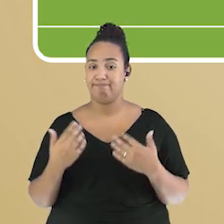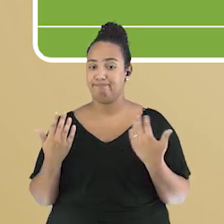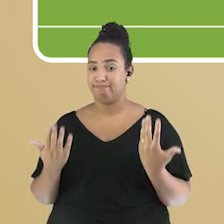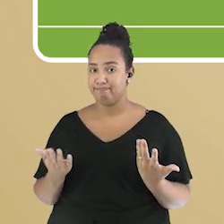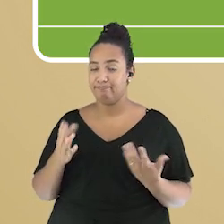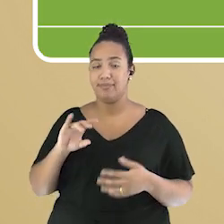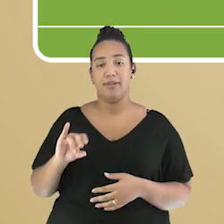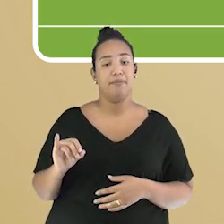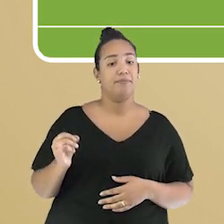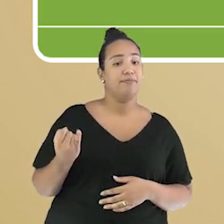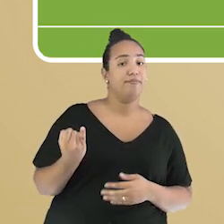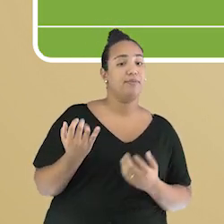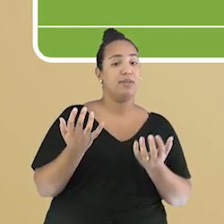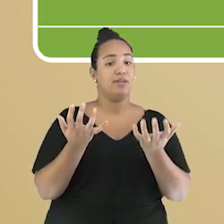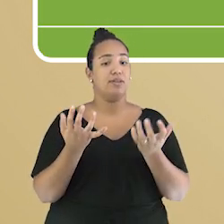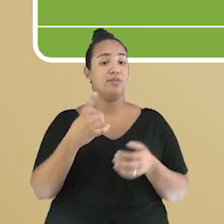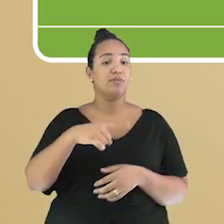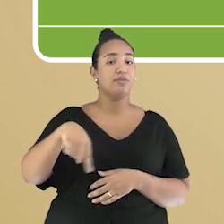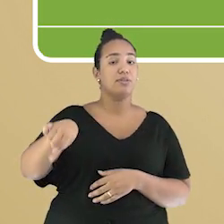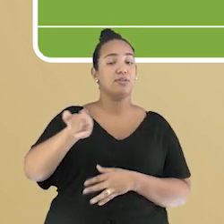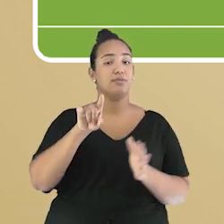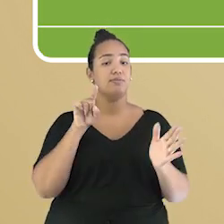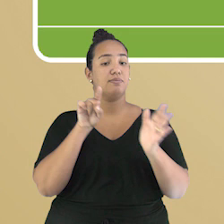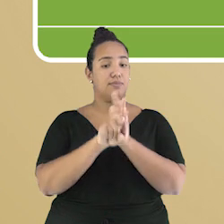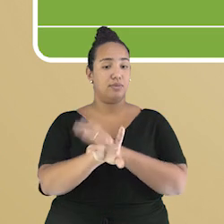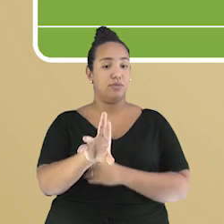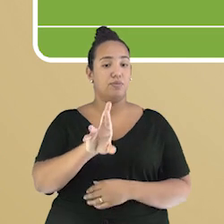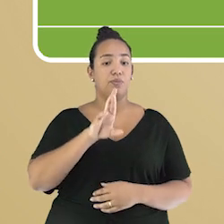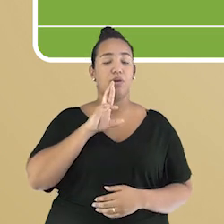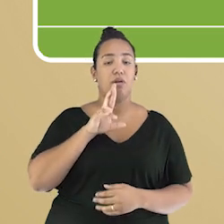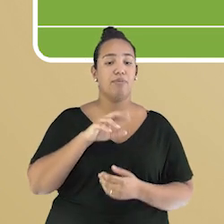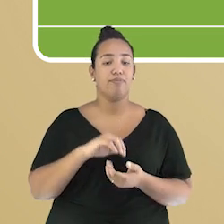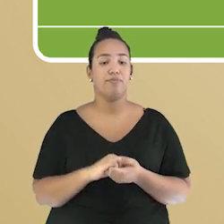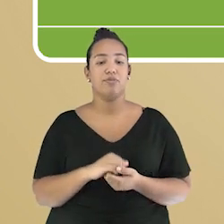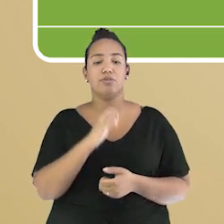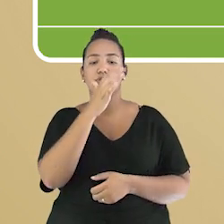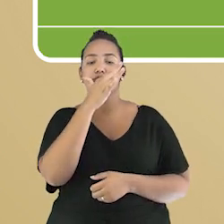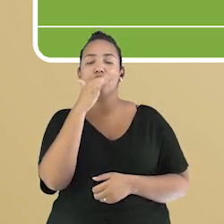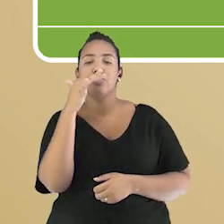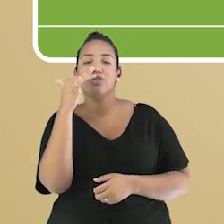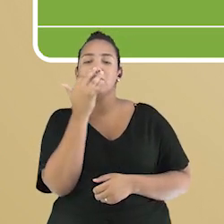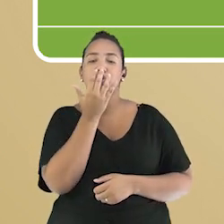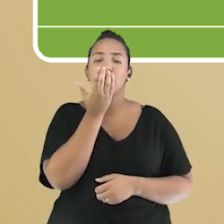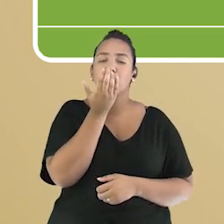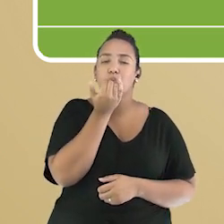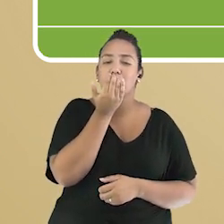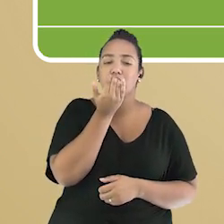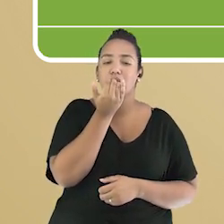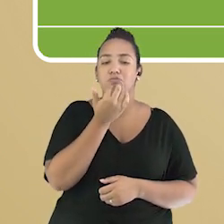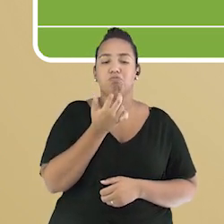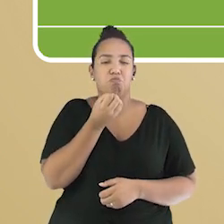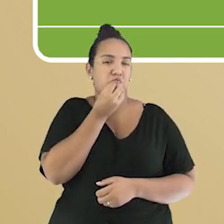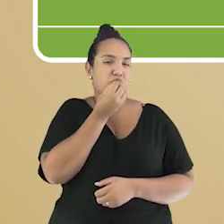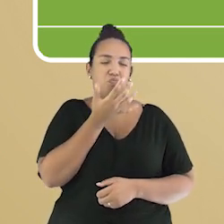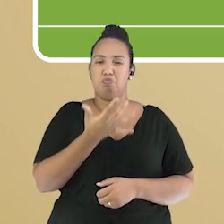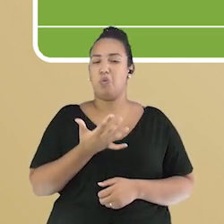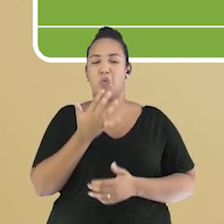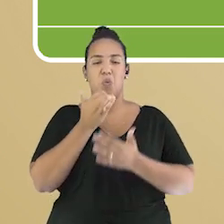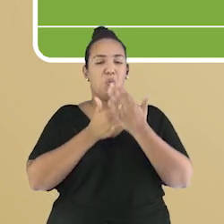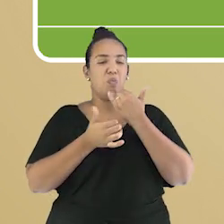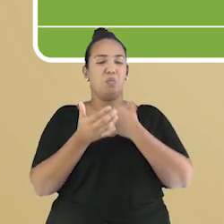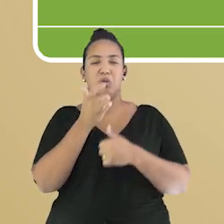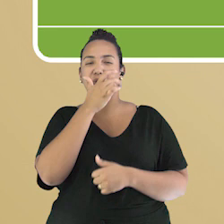Aproveitando, gostaria que vocês respondessem uma pergunta: como é o cheiro de um alimento que não está bom para o